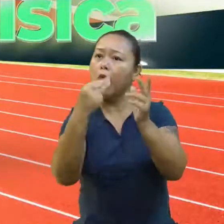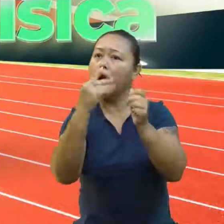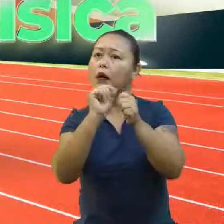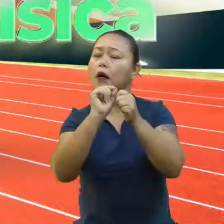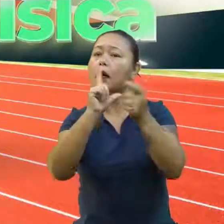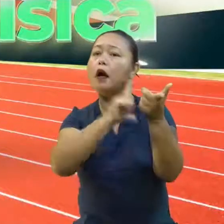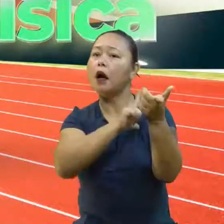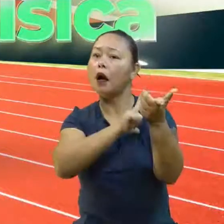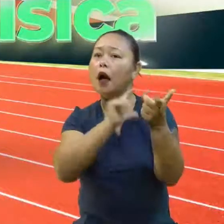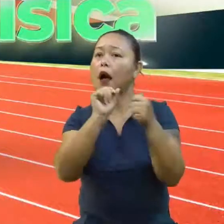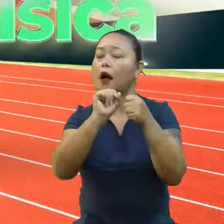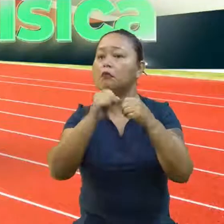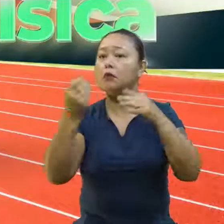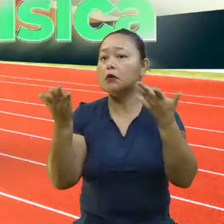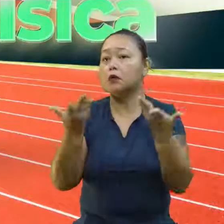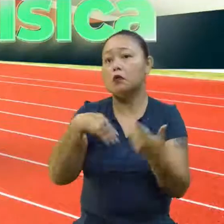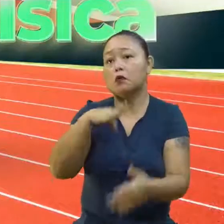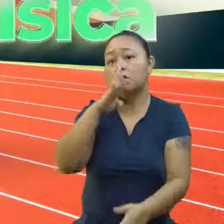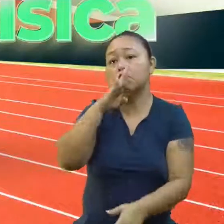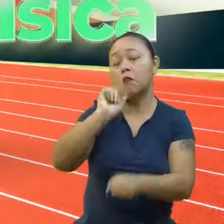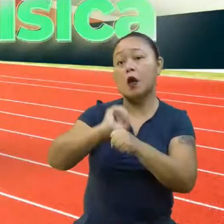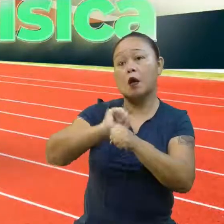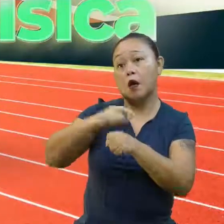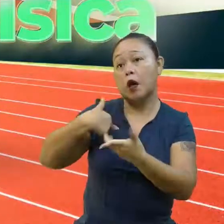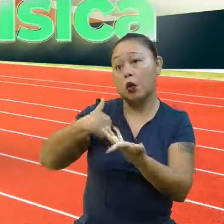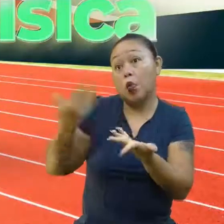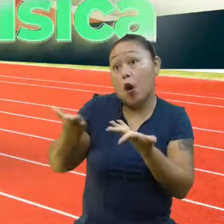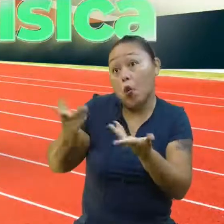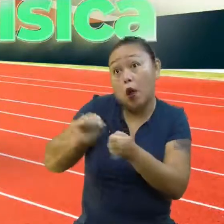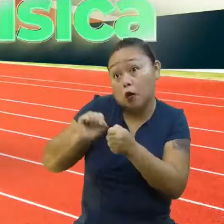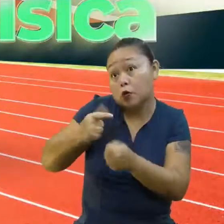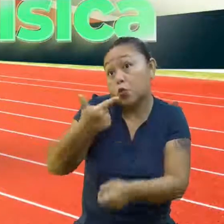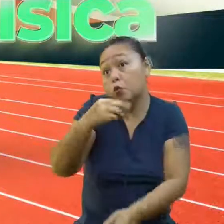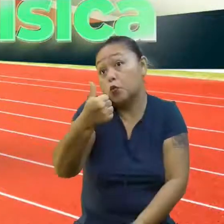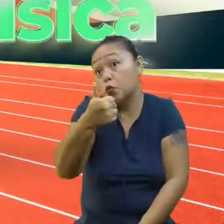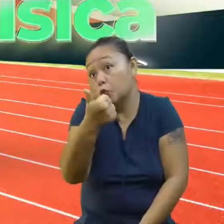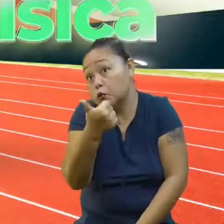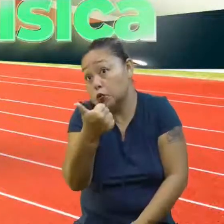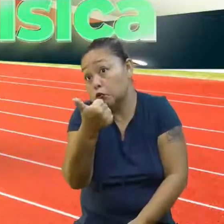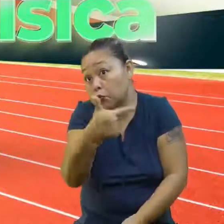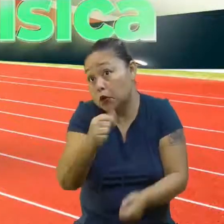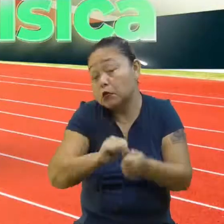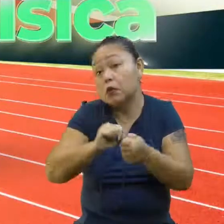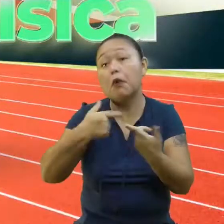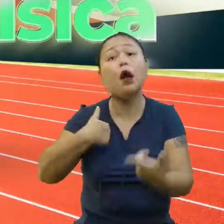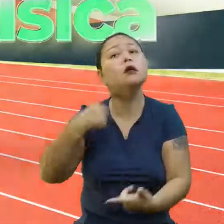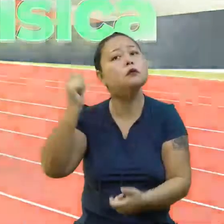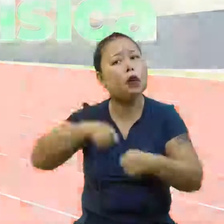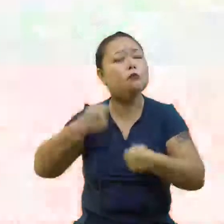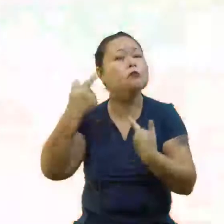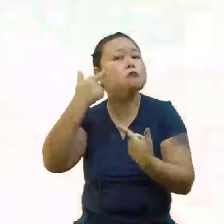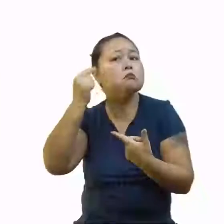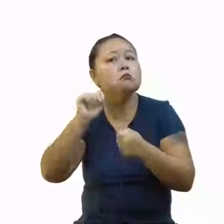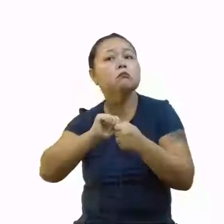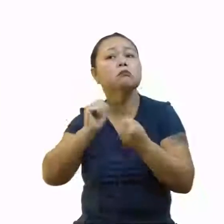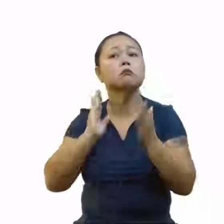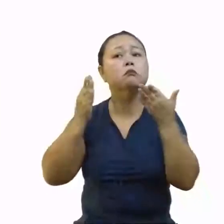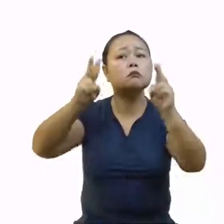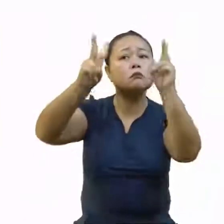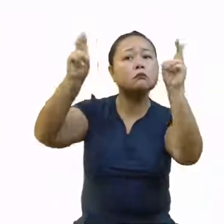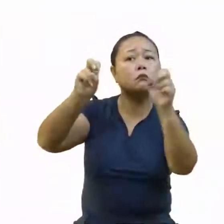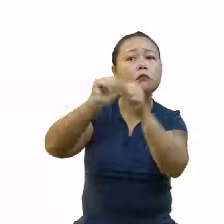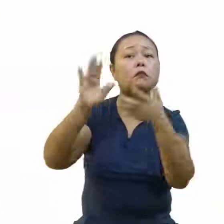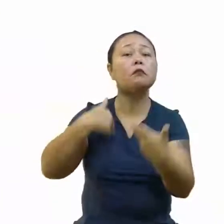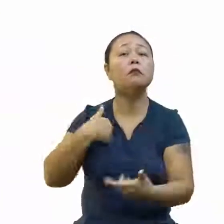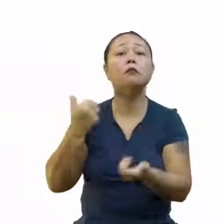ainda não são tão atuais, são de 2012, mas serve para a gente refletir um pouco mais sobre esse assunto. Acompanha comigo. Então, nós temos